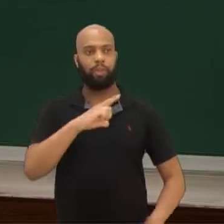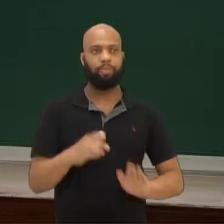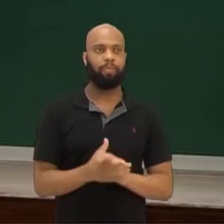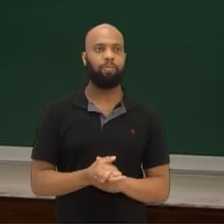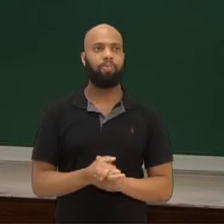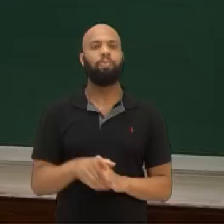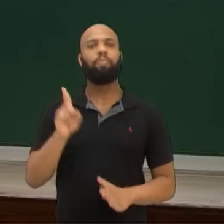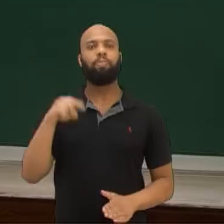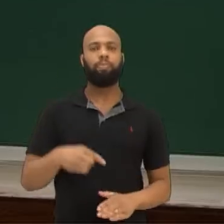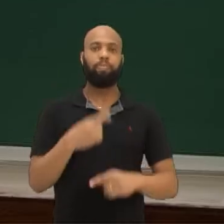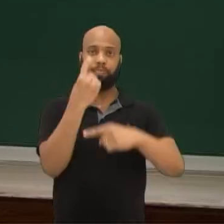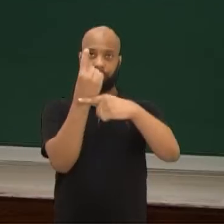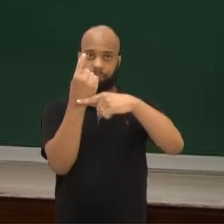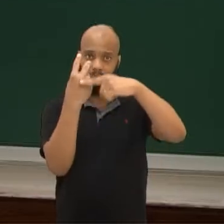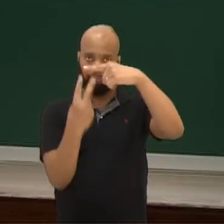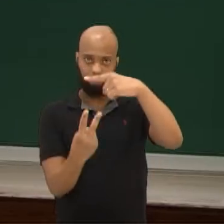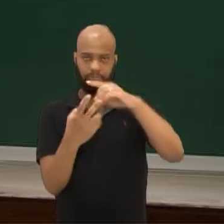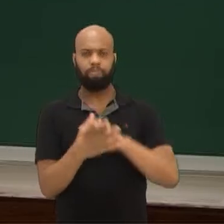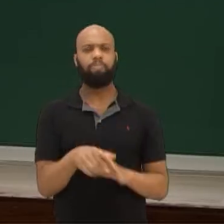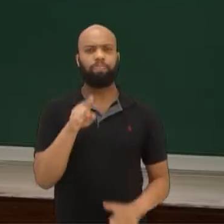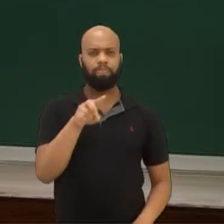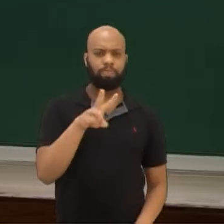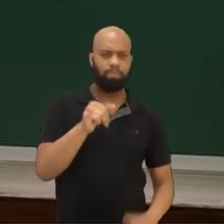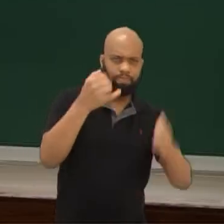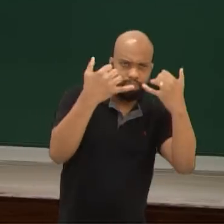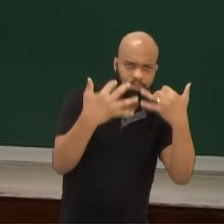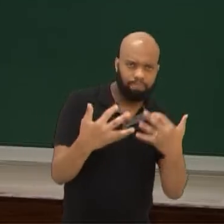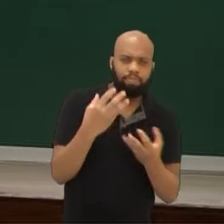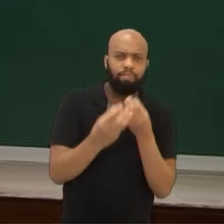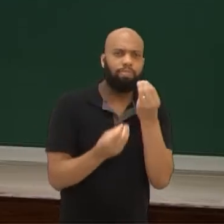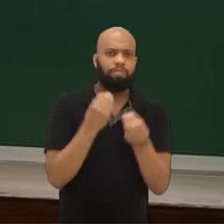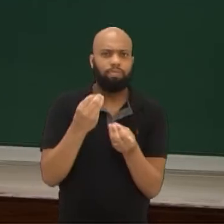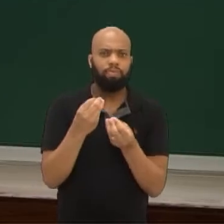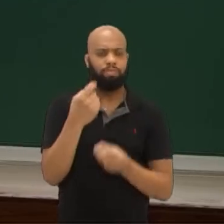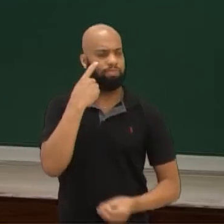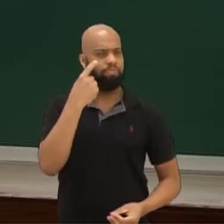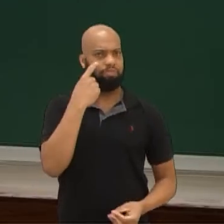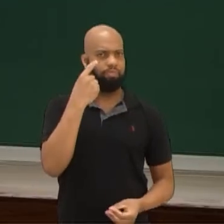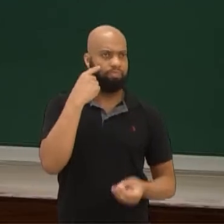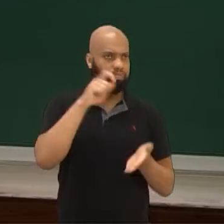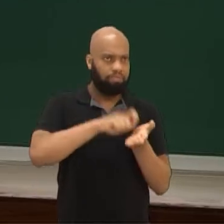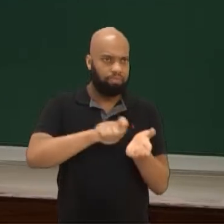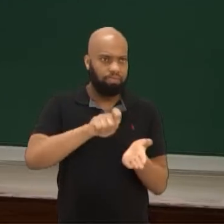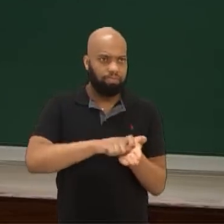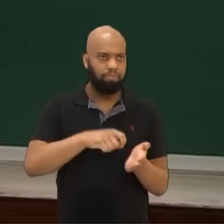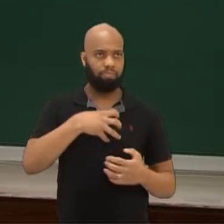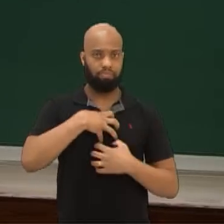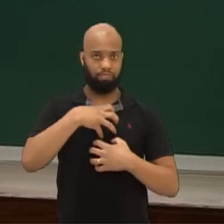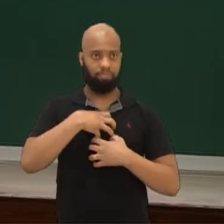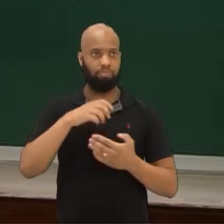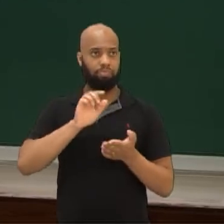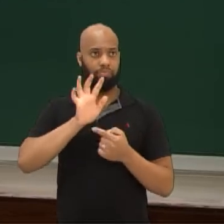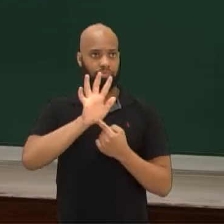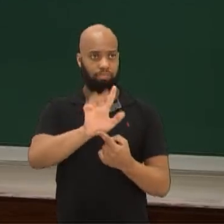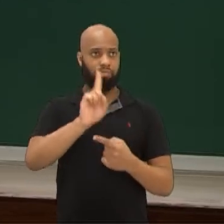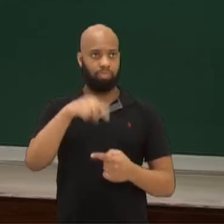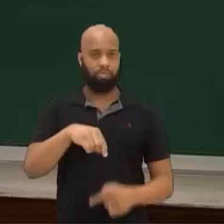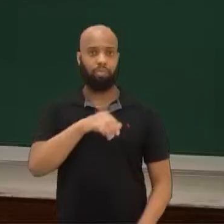aqui vai ser um meio. Só para a professora explicar antes para vocês aqui como que eu leio esse ângulo, né? Indicamos esse ângulo assim,